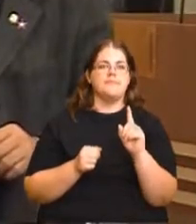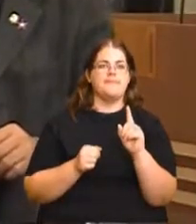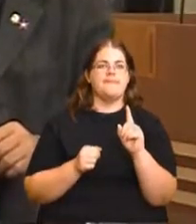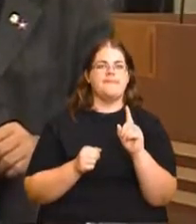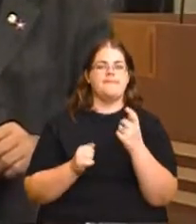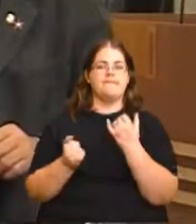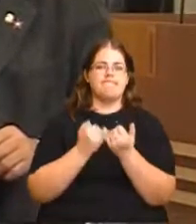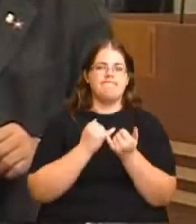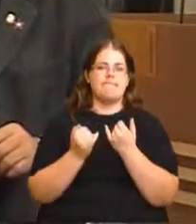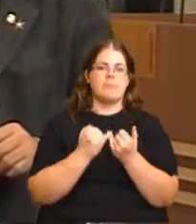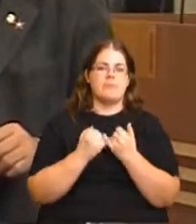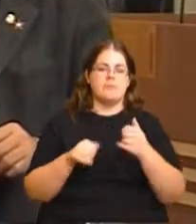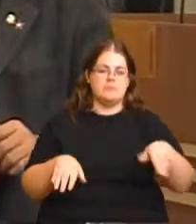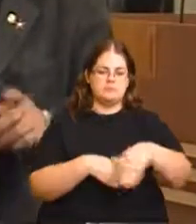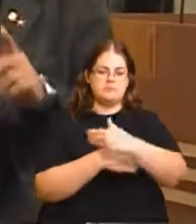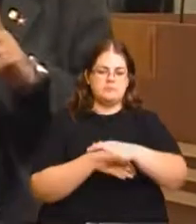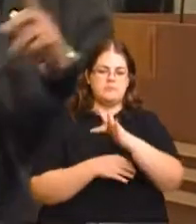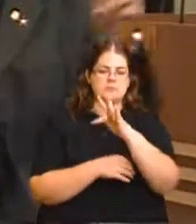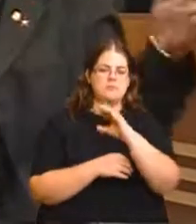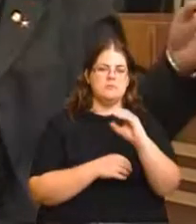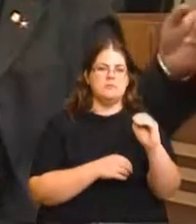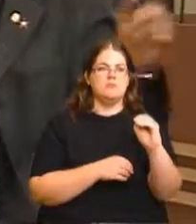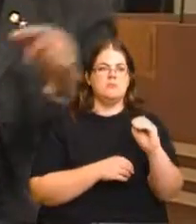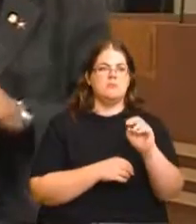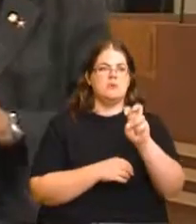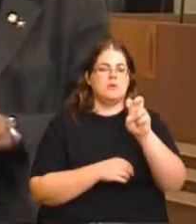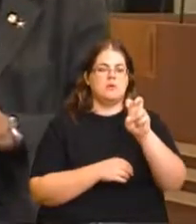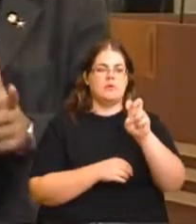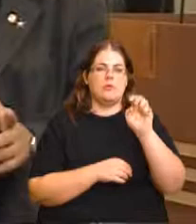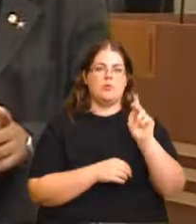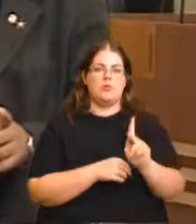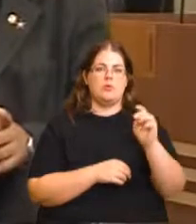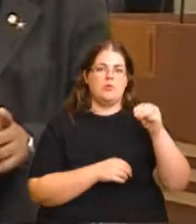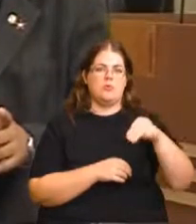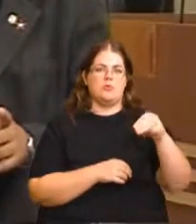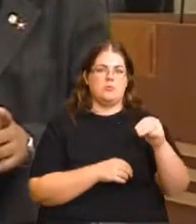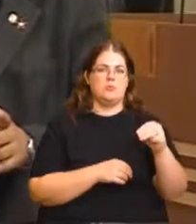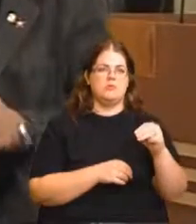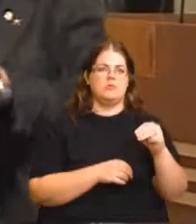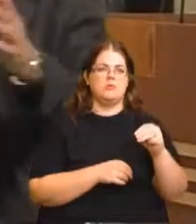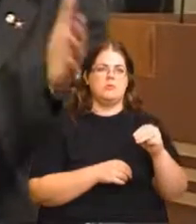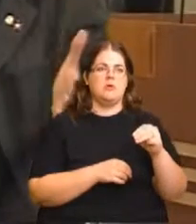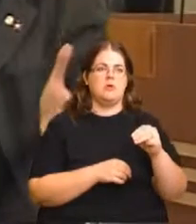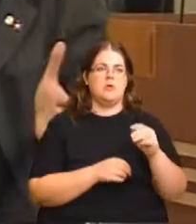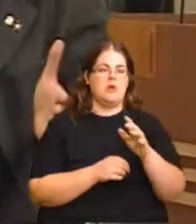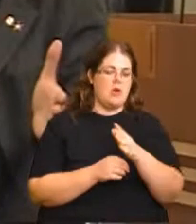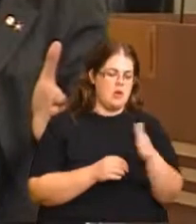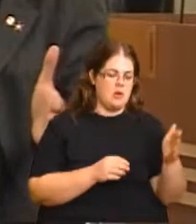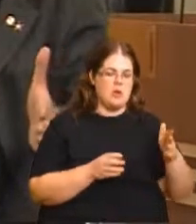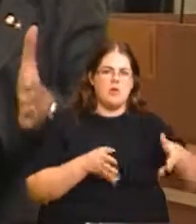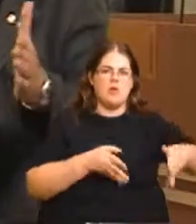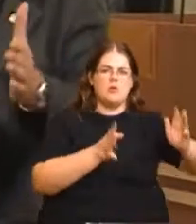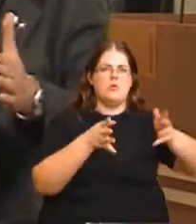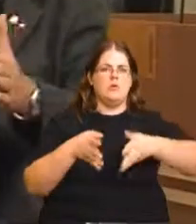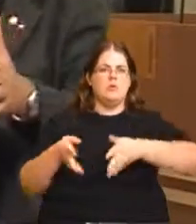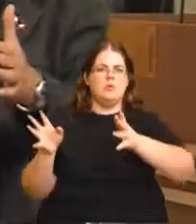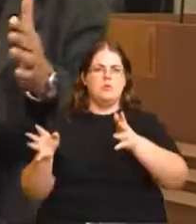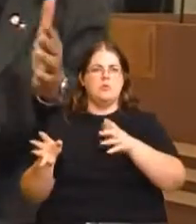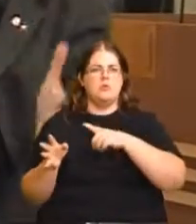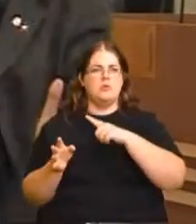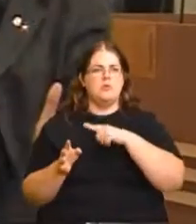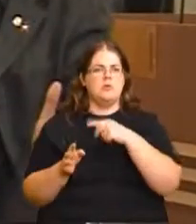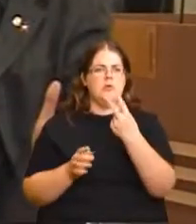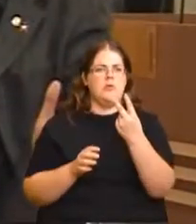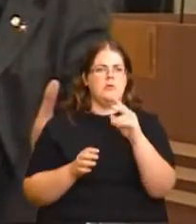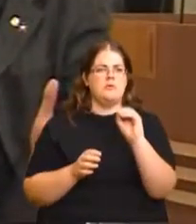grande. É o caso, a Fernando Osório tem, de ponta a ponta, tem 5 quilômetros. São 4 lados. Então, durante o dia